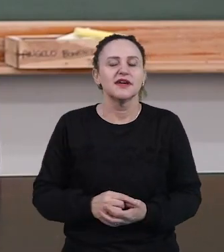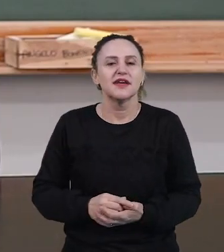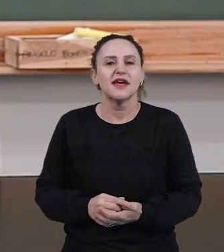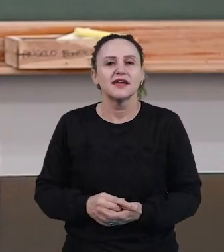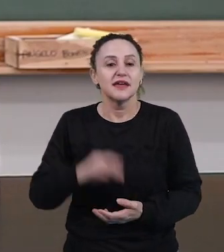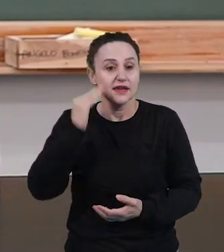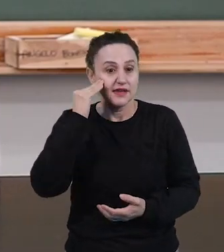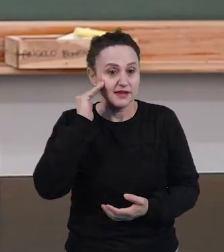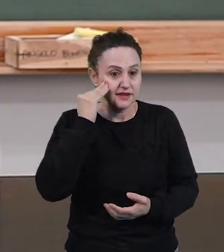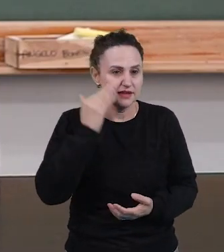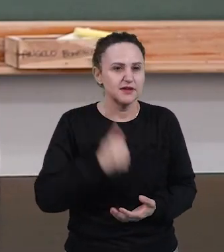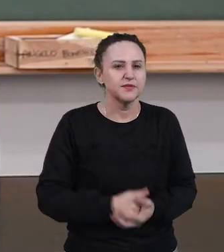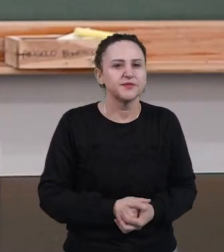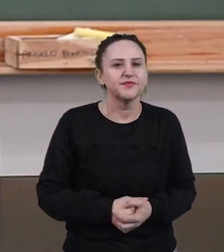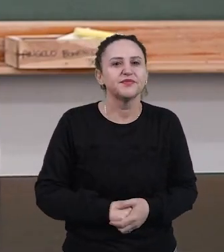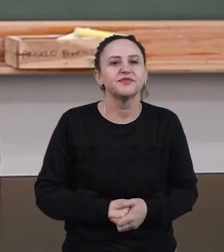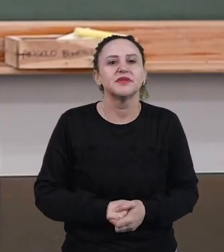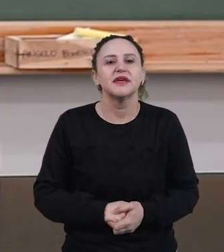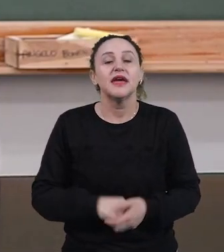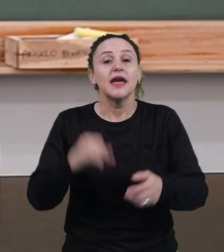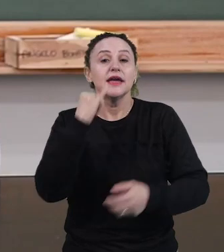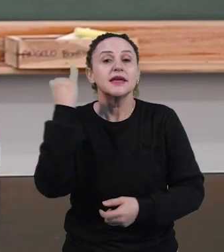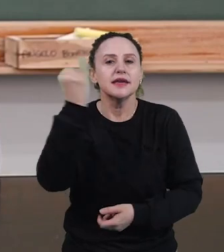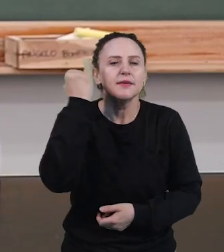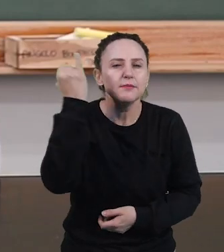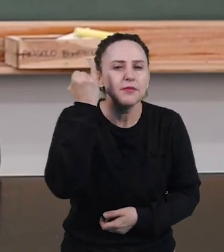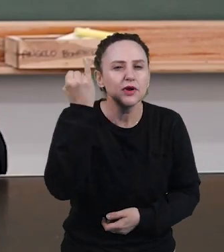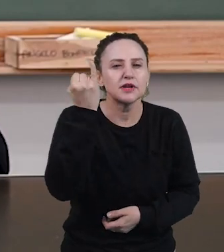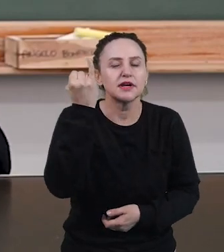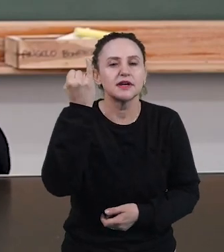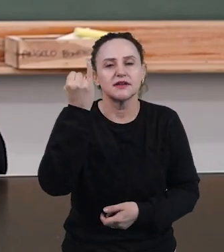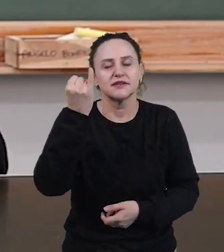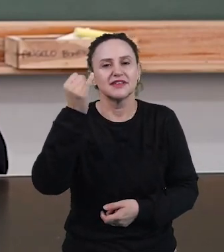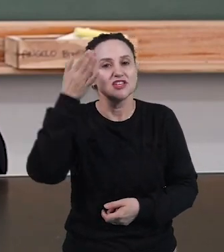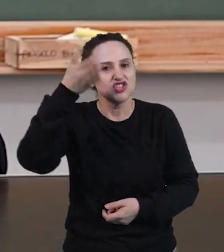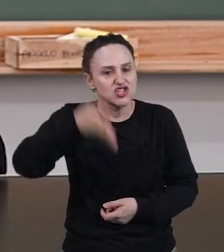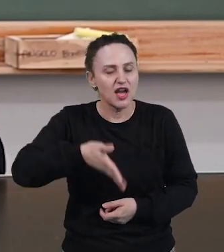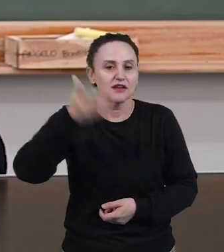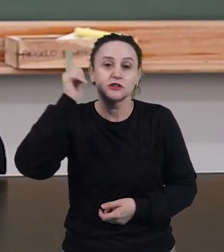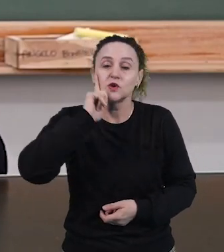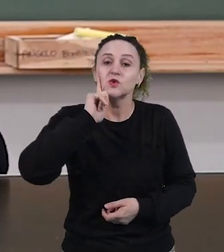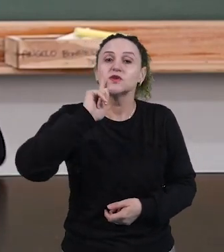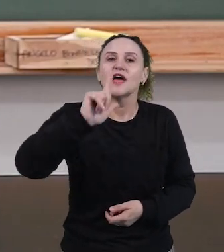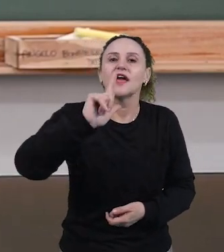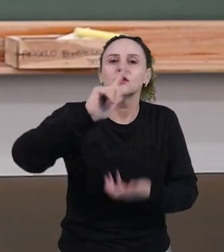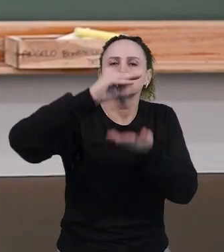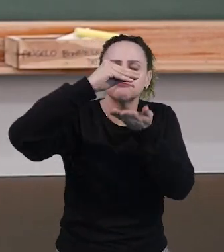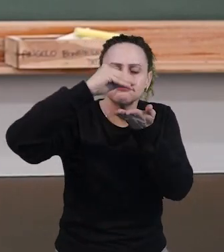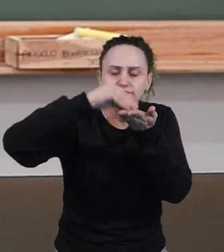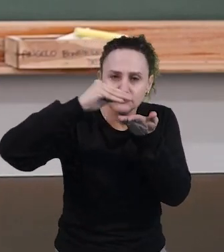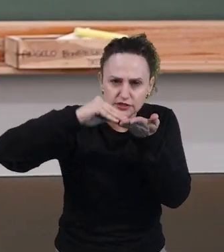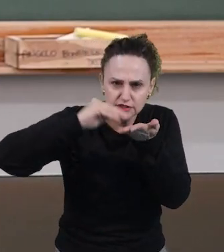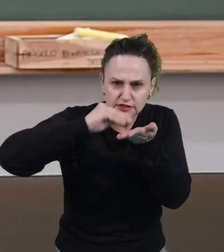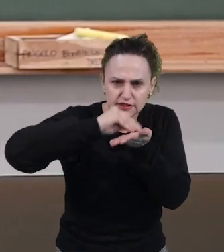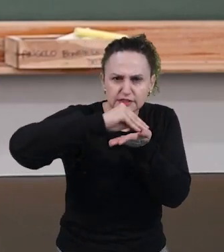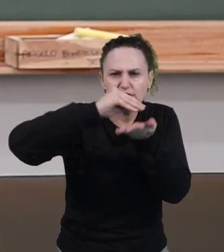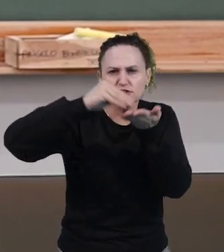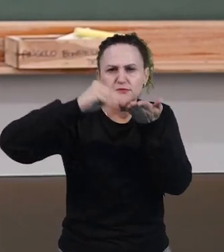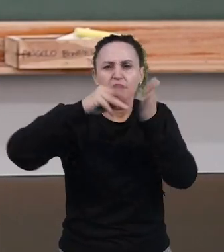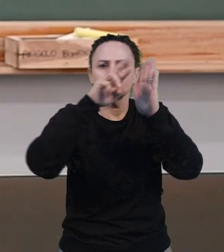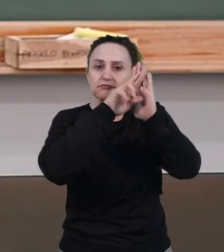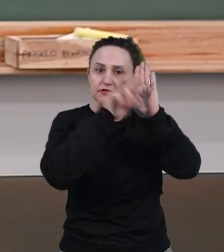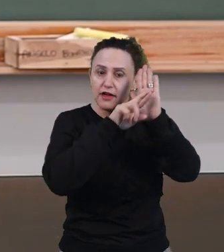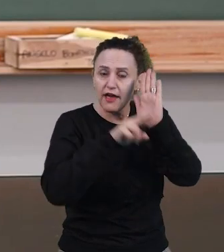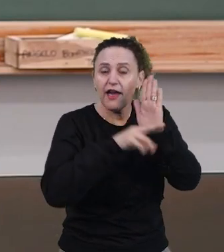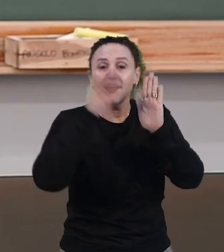reversibilidade, né? É importante dizer que já consegue um entendimento do jogo de regras, né? Já consegue entender